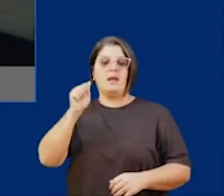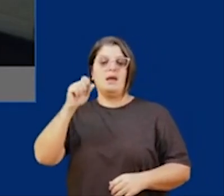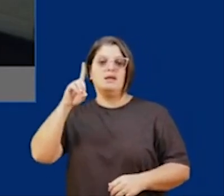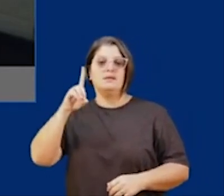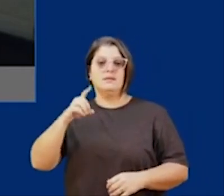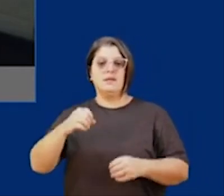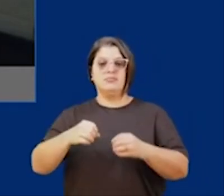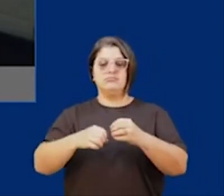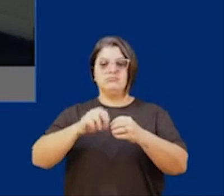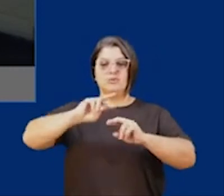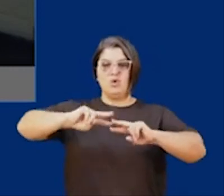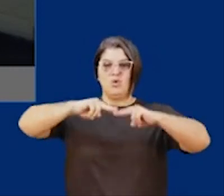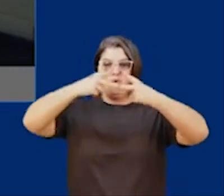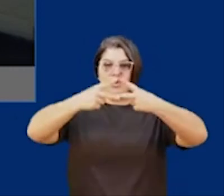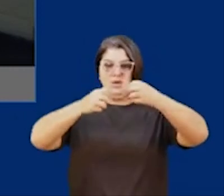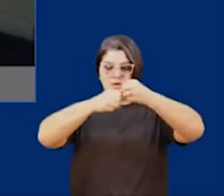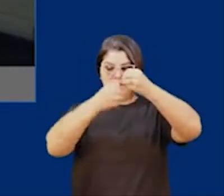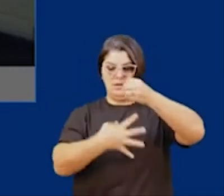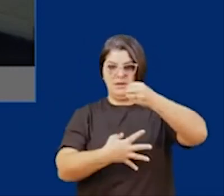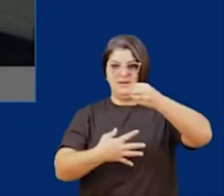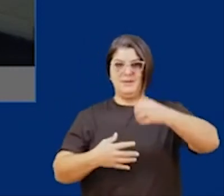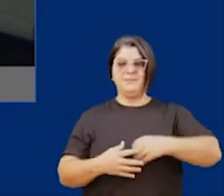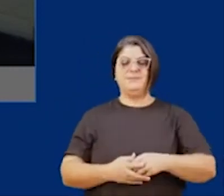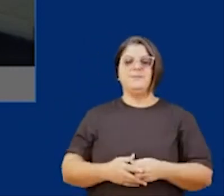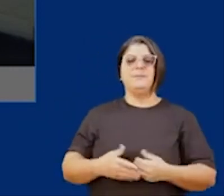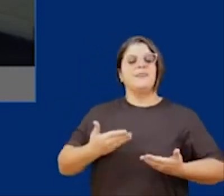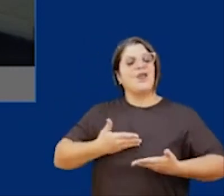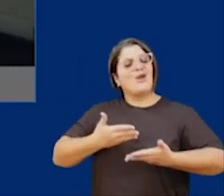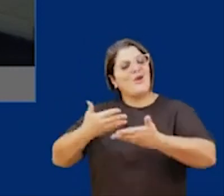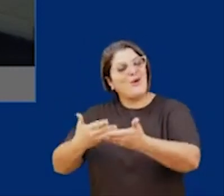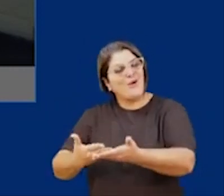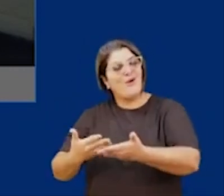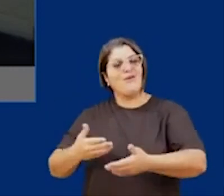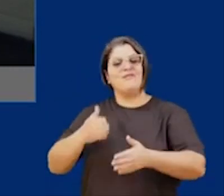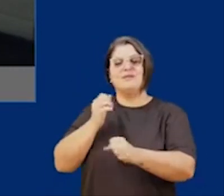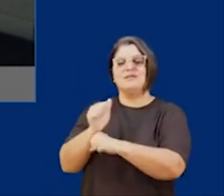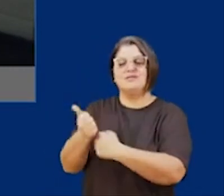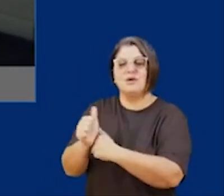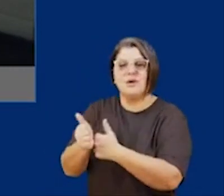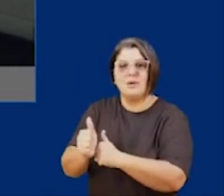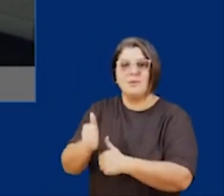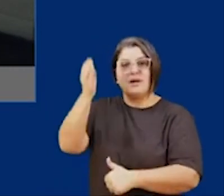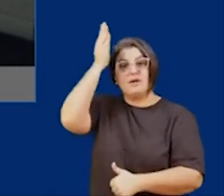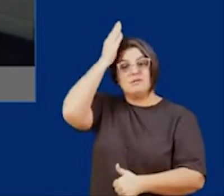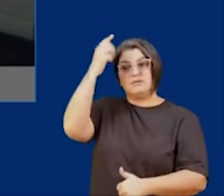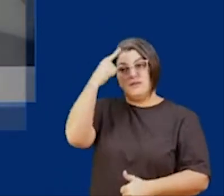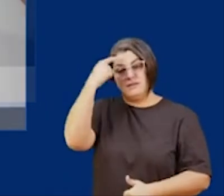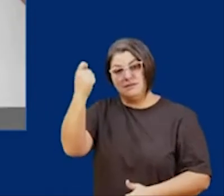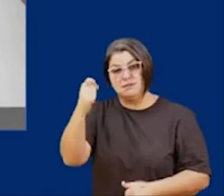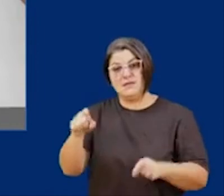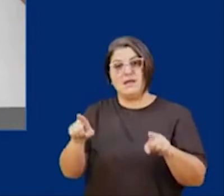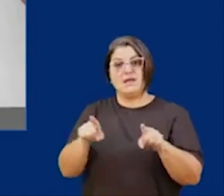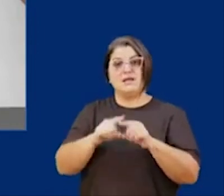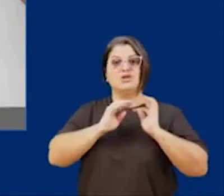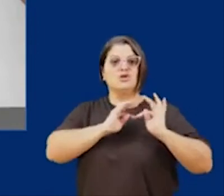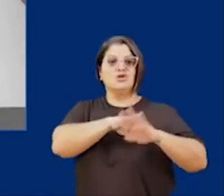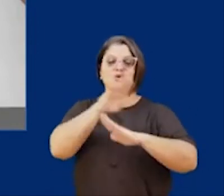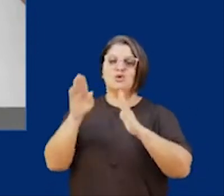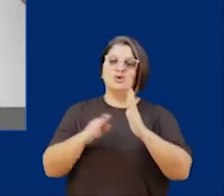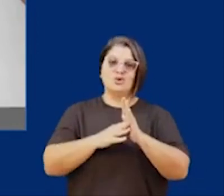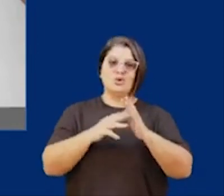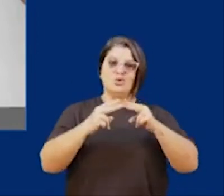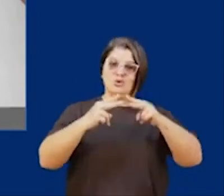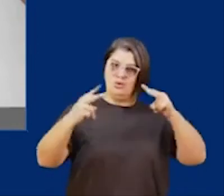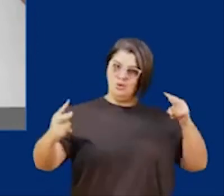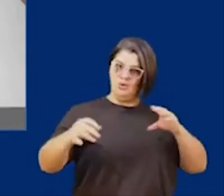Deixamos o convite para que acompanhe a programação do Sesc Ideias, bem como as demais ações online do Sesc São Paulo, através